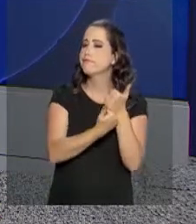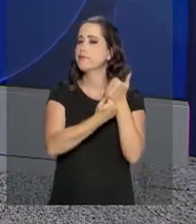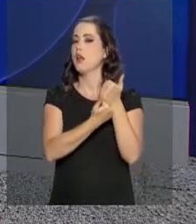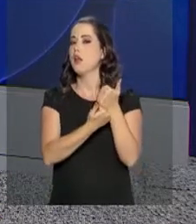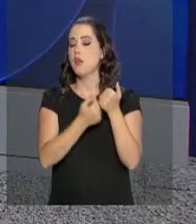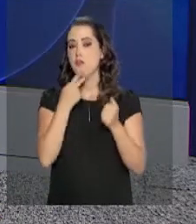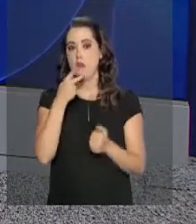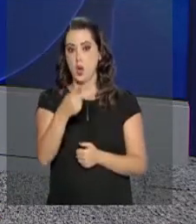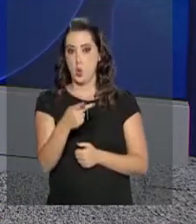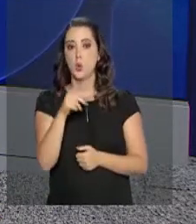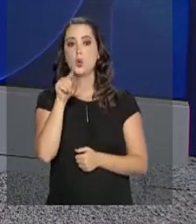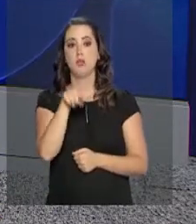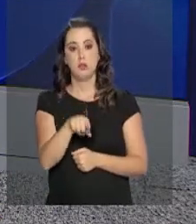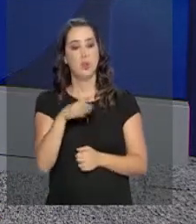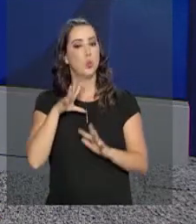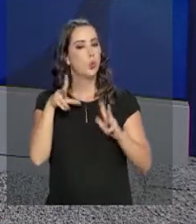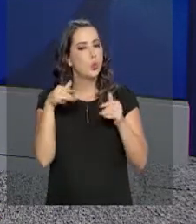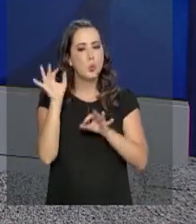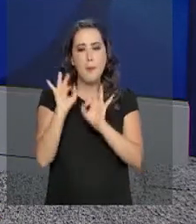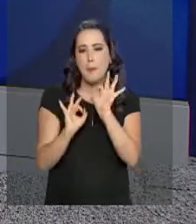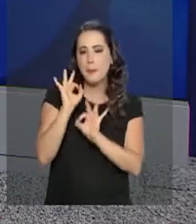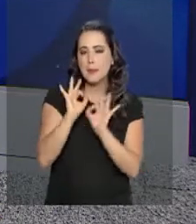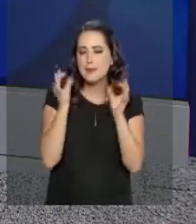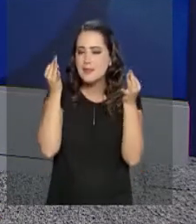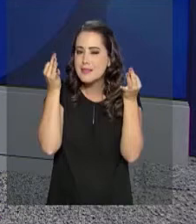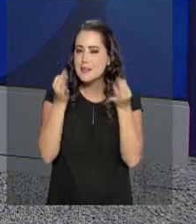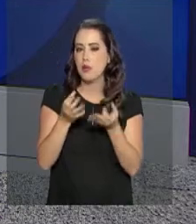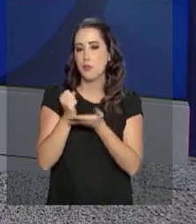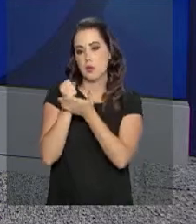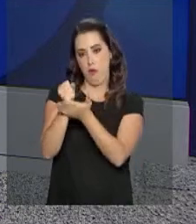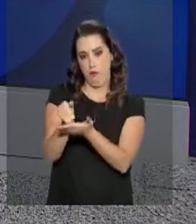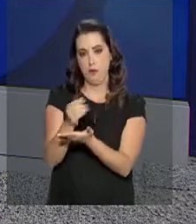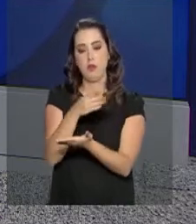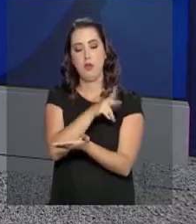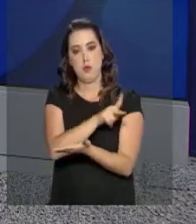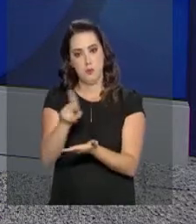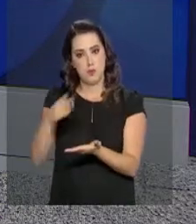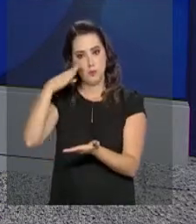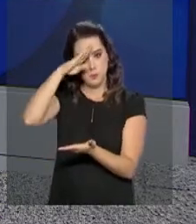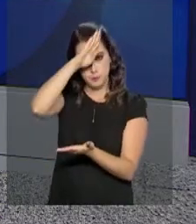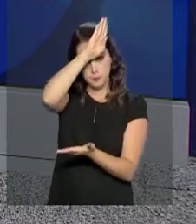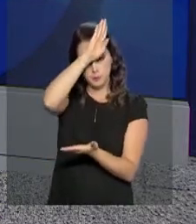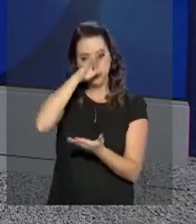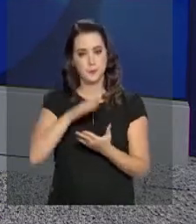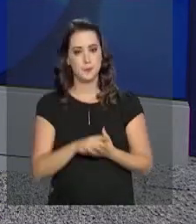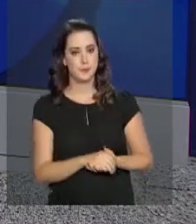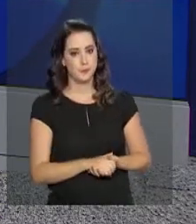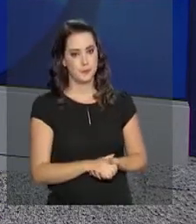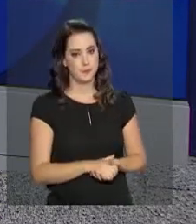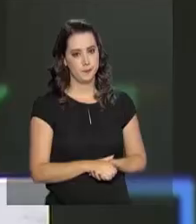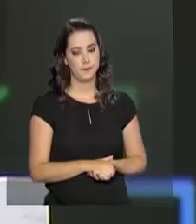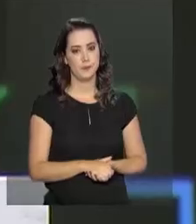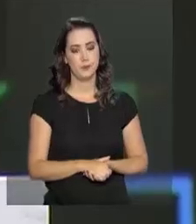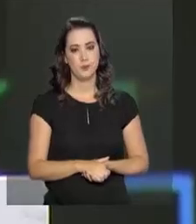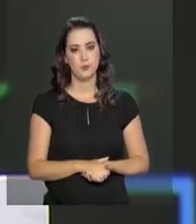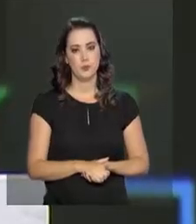temer garantiu que tudo está sendo preparado para ser entregue ao presidente eleito jair bolsonaro